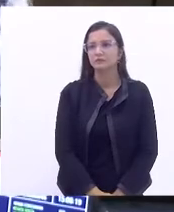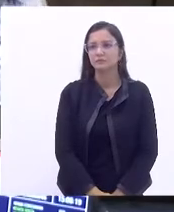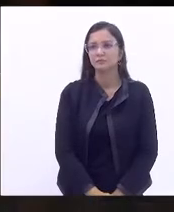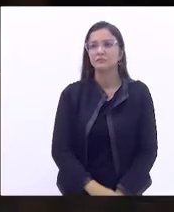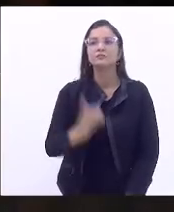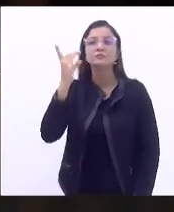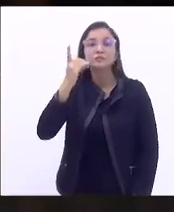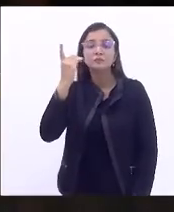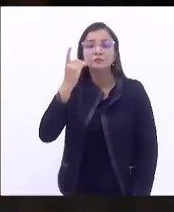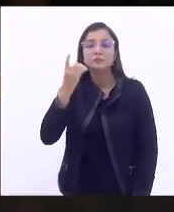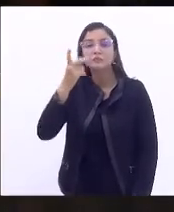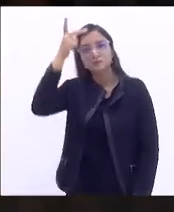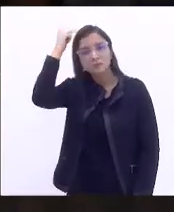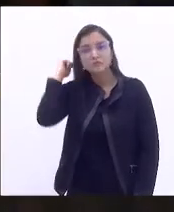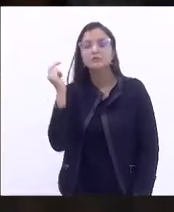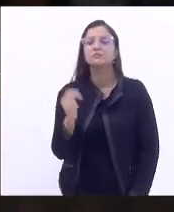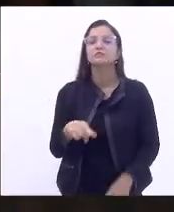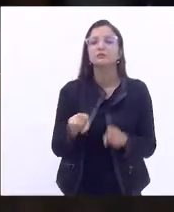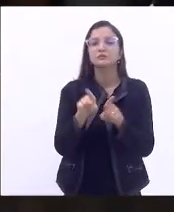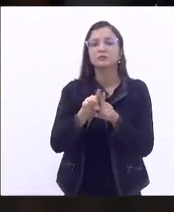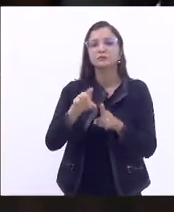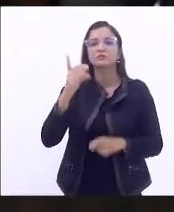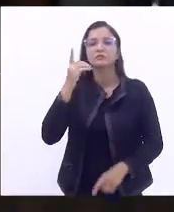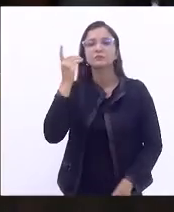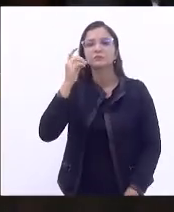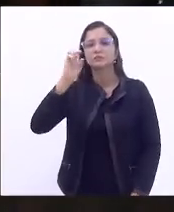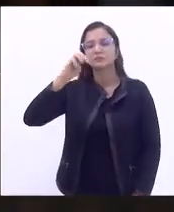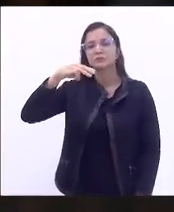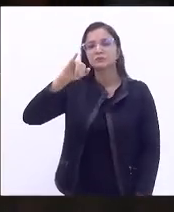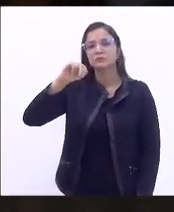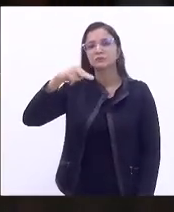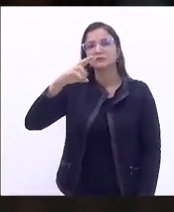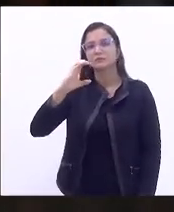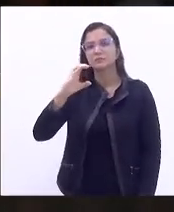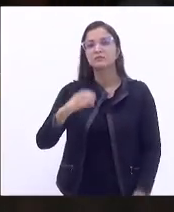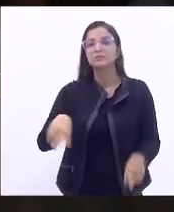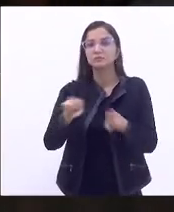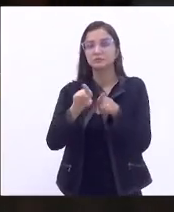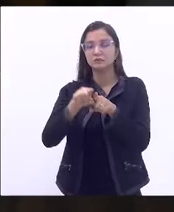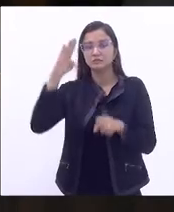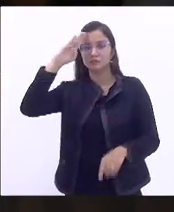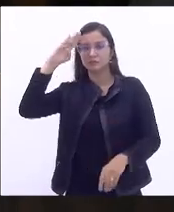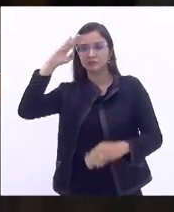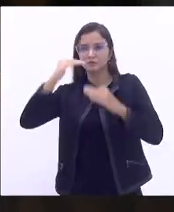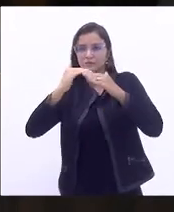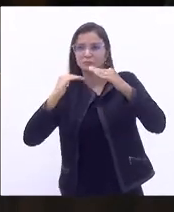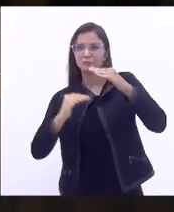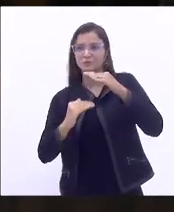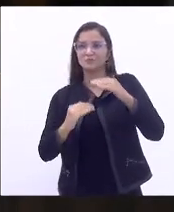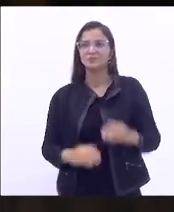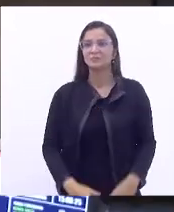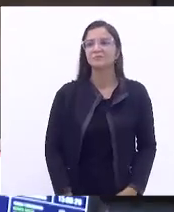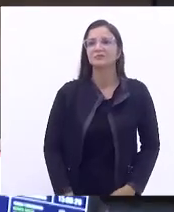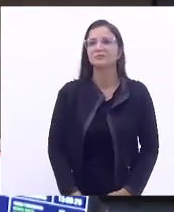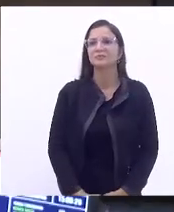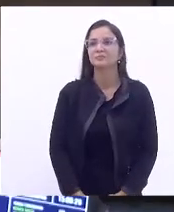Deputado Luiz Paulo, deputado Carlos Mink, deputado subtenente da caneta.